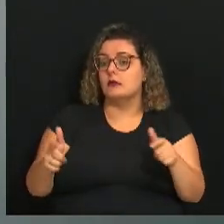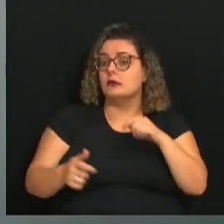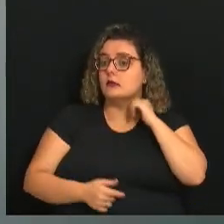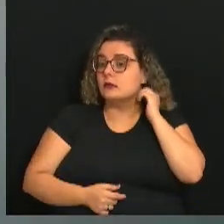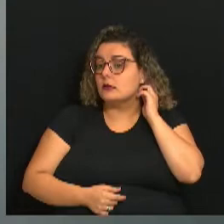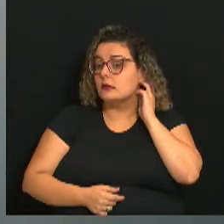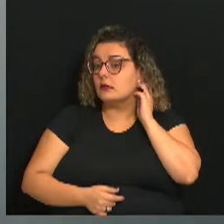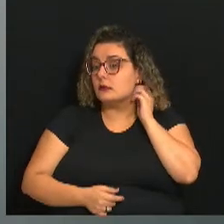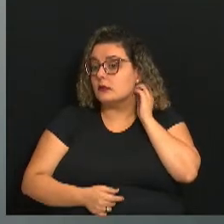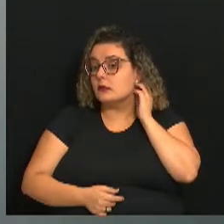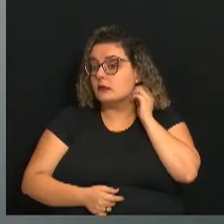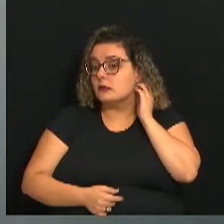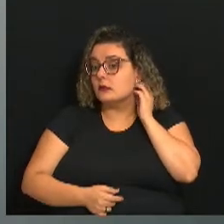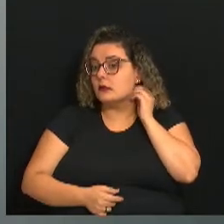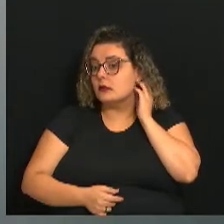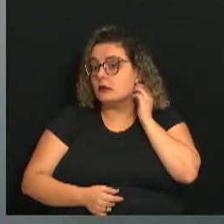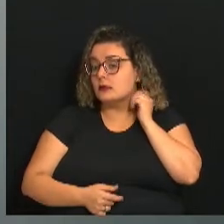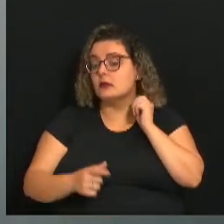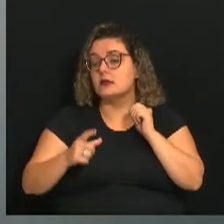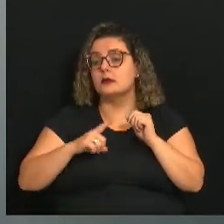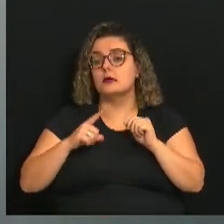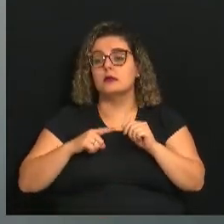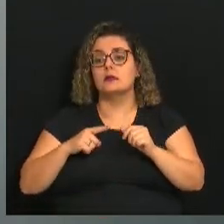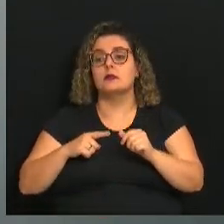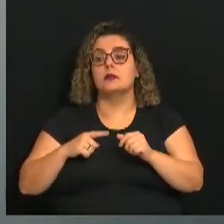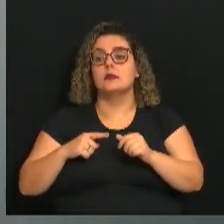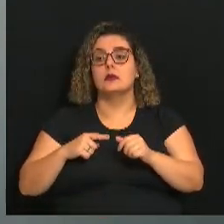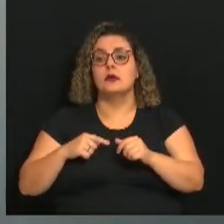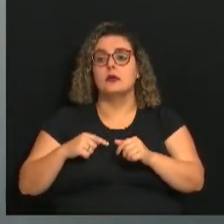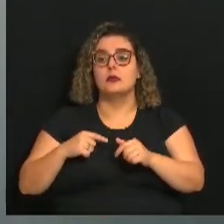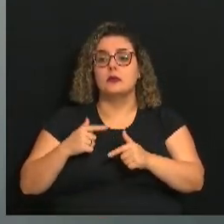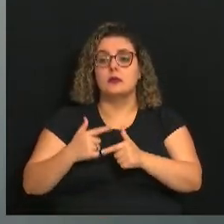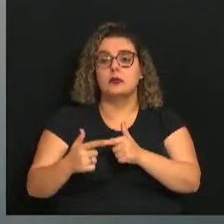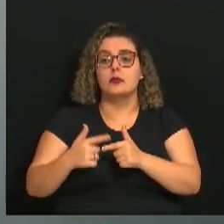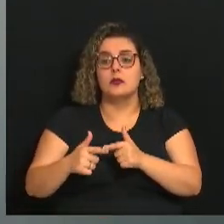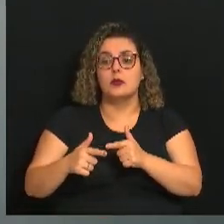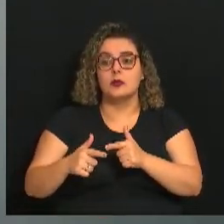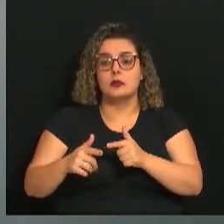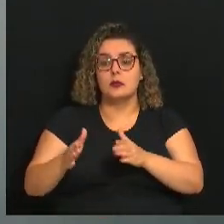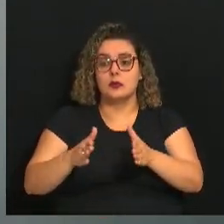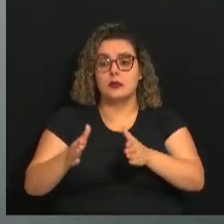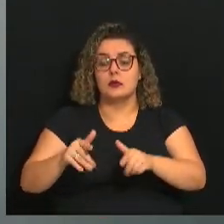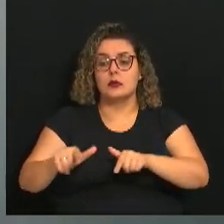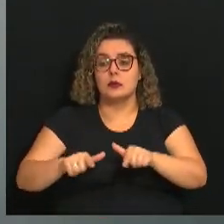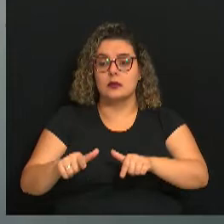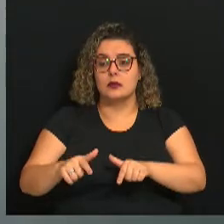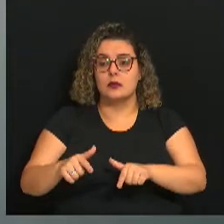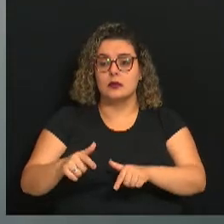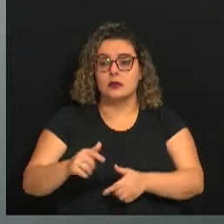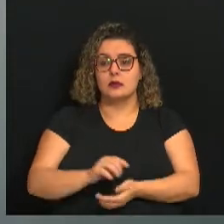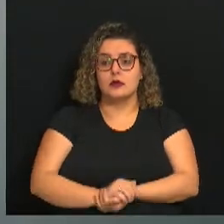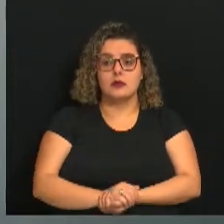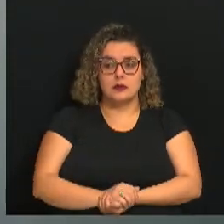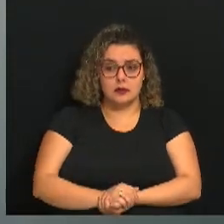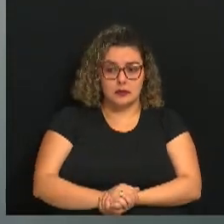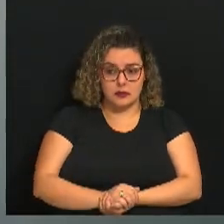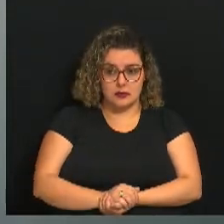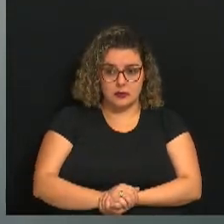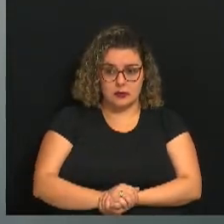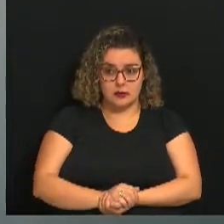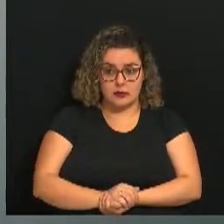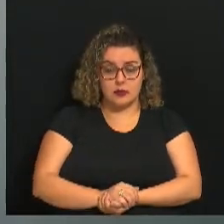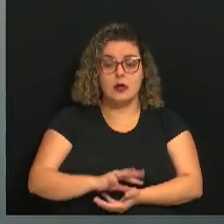reforma trabalhista, né, há um tempo atrás, aí, recente, 2018, se não me engano, né? E essa